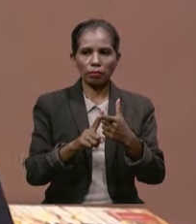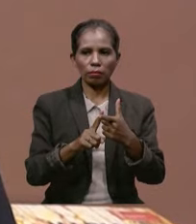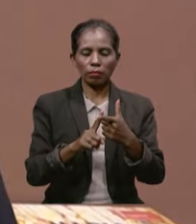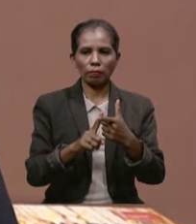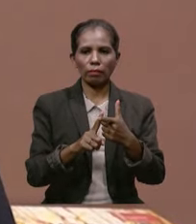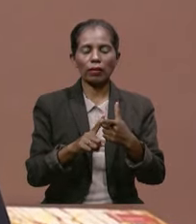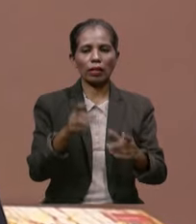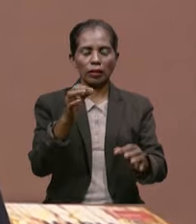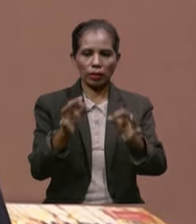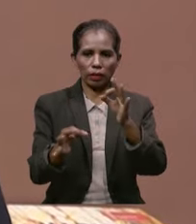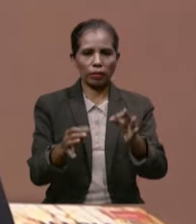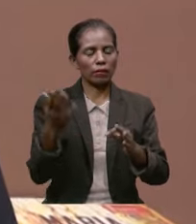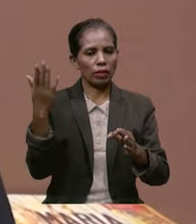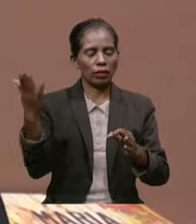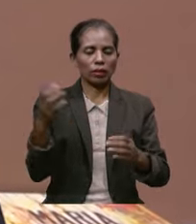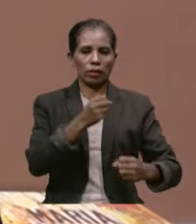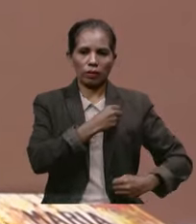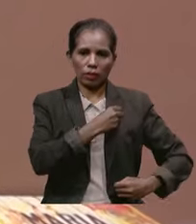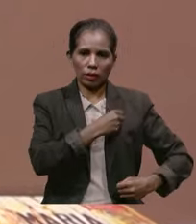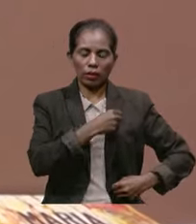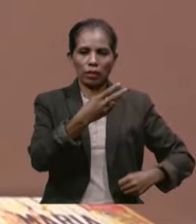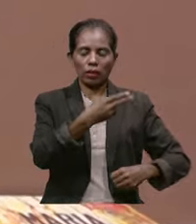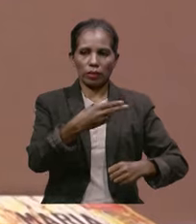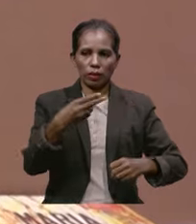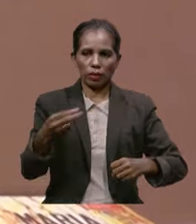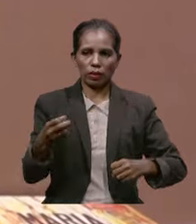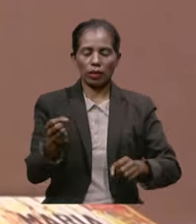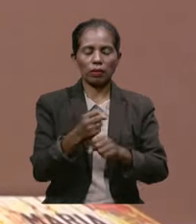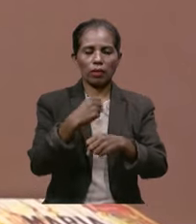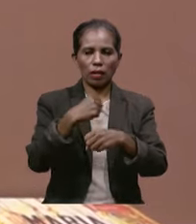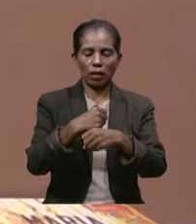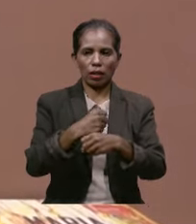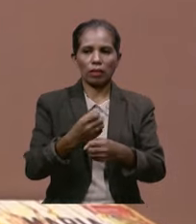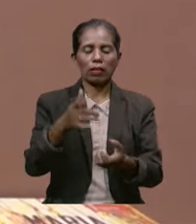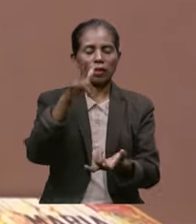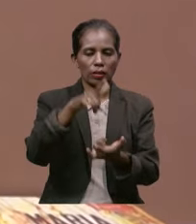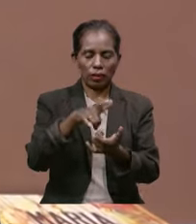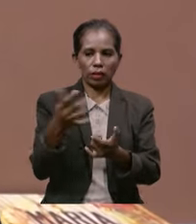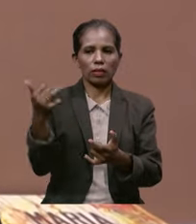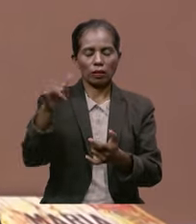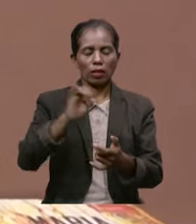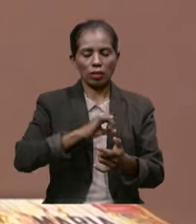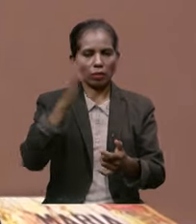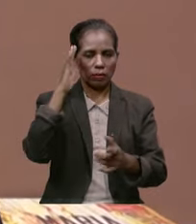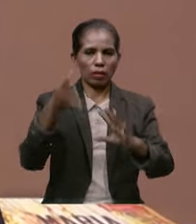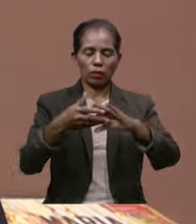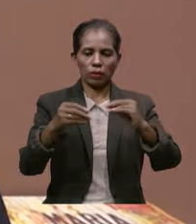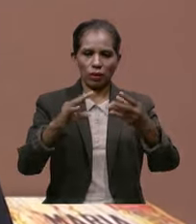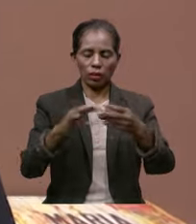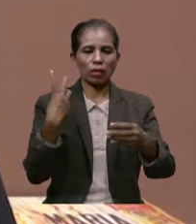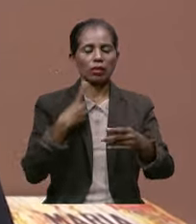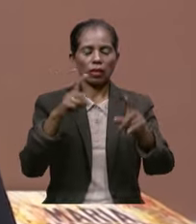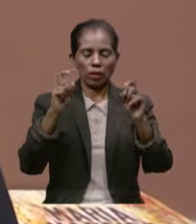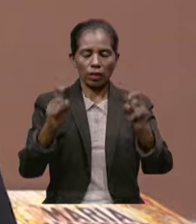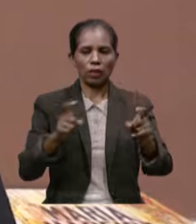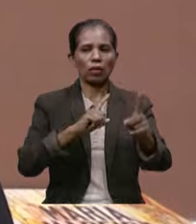enquanto militar, mas não é de Sira estraga Sira. E a ONU é uma história que te tem que contar, também Timor, minha